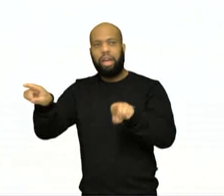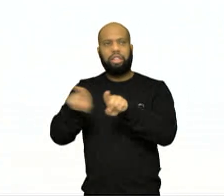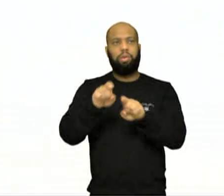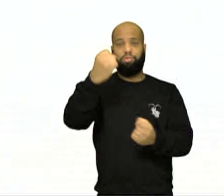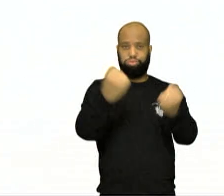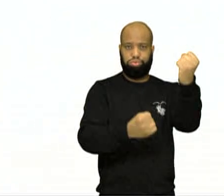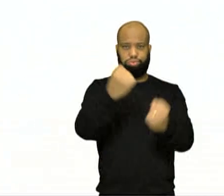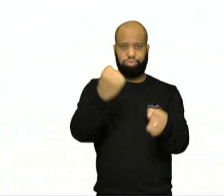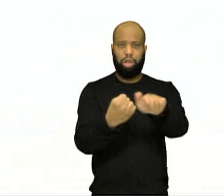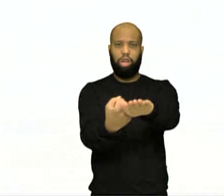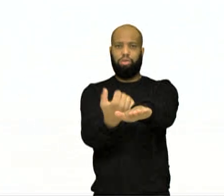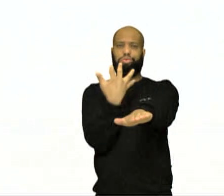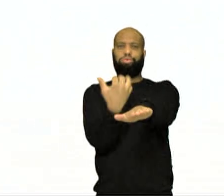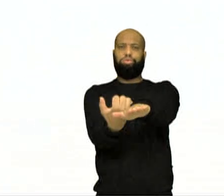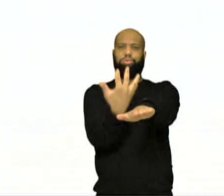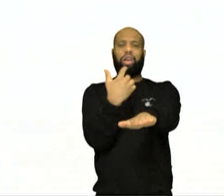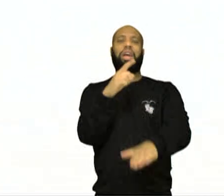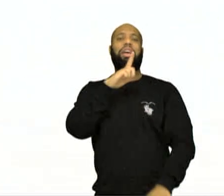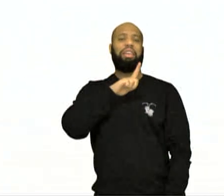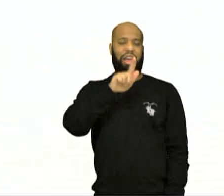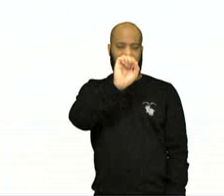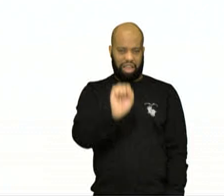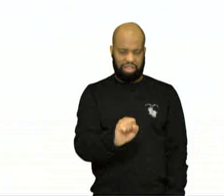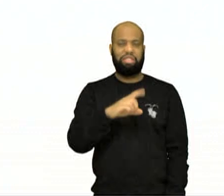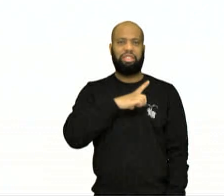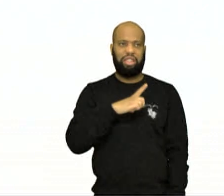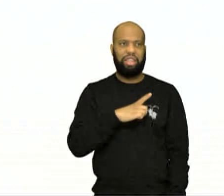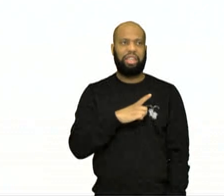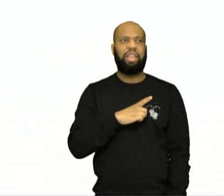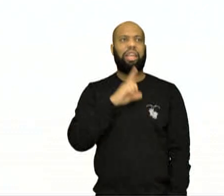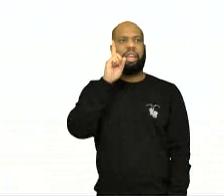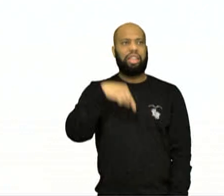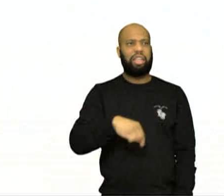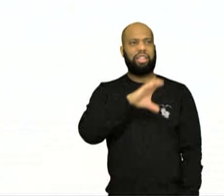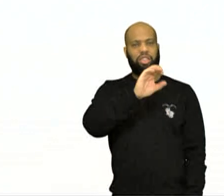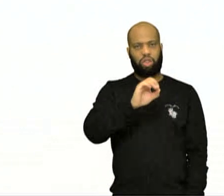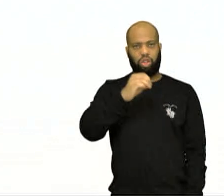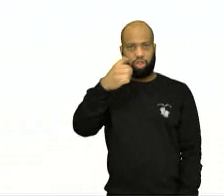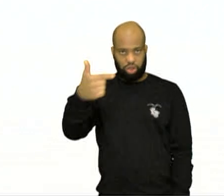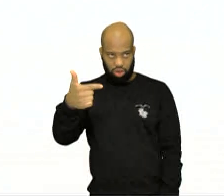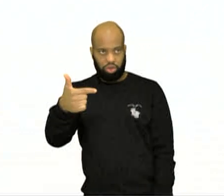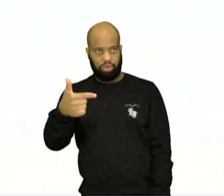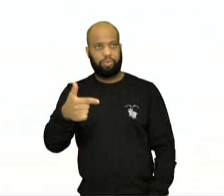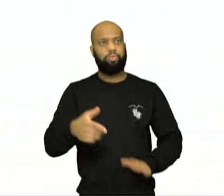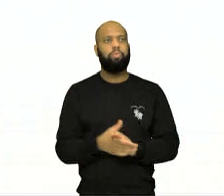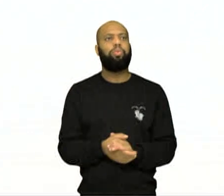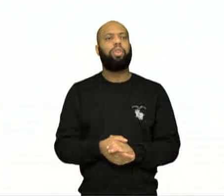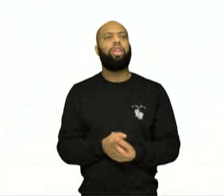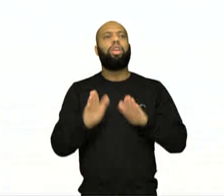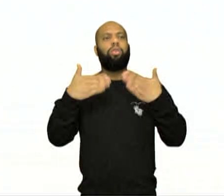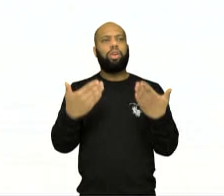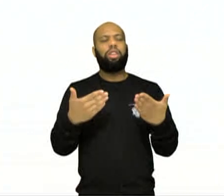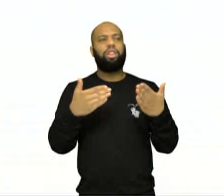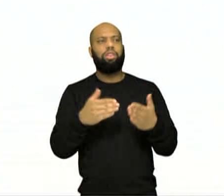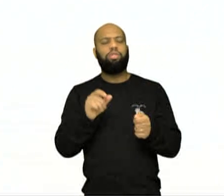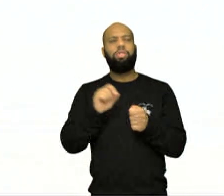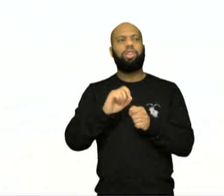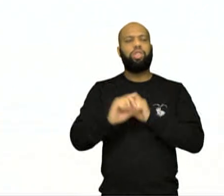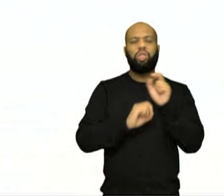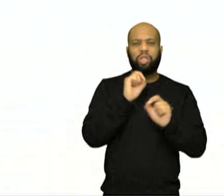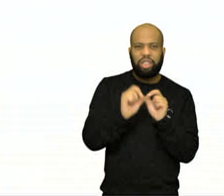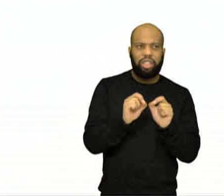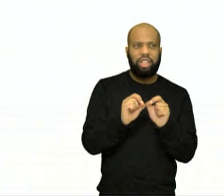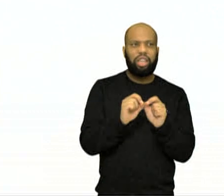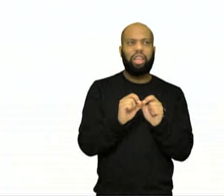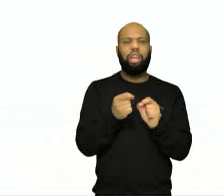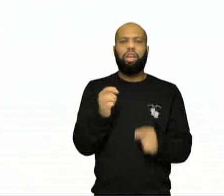grande quantidade desses gases, como o monóxido e o dióxido de carbono na atmosfera, e acelera um